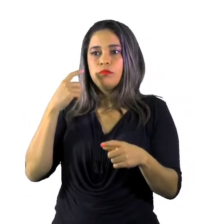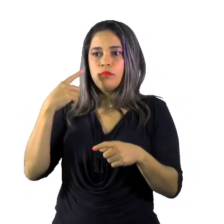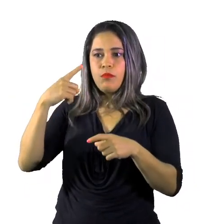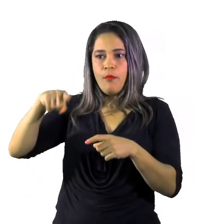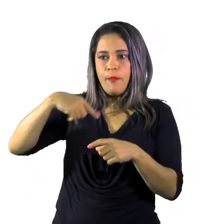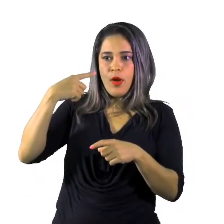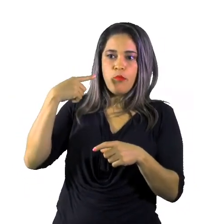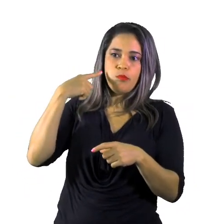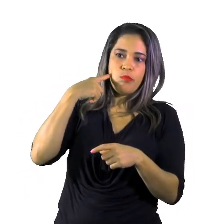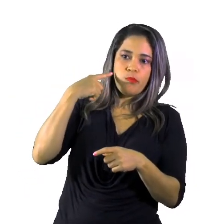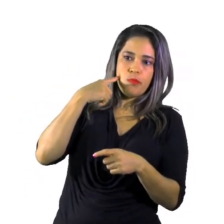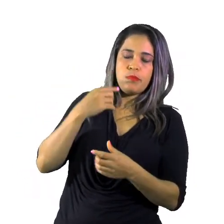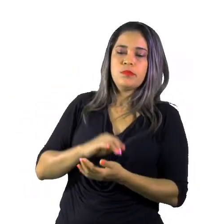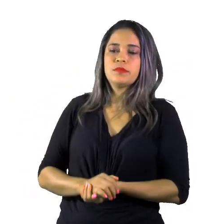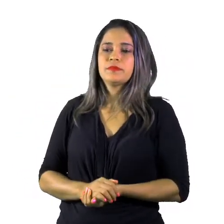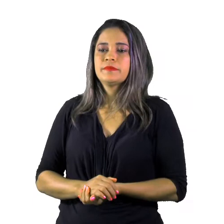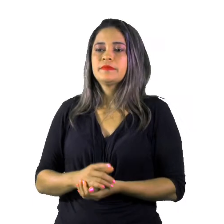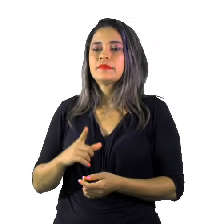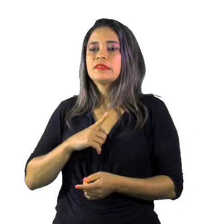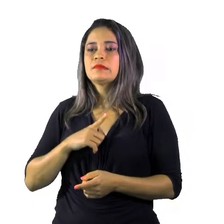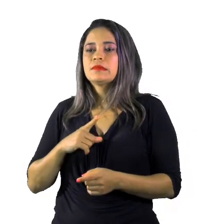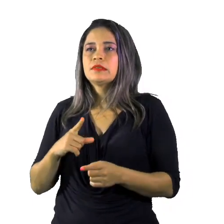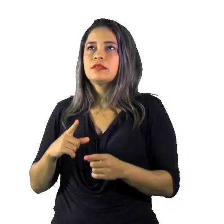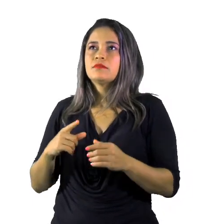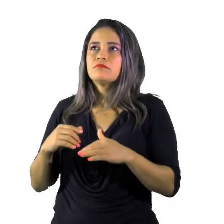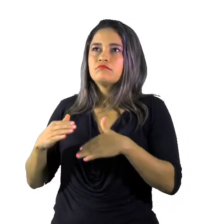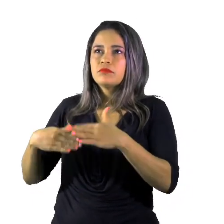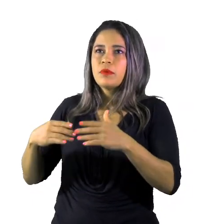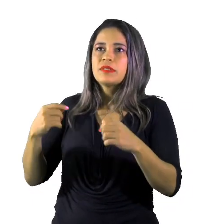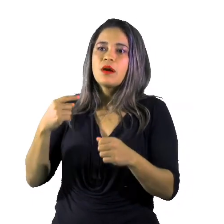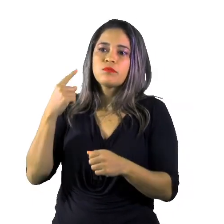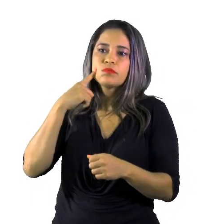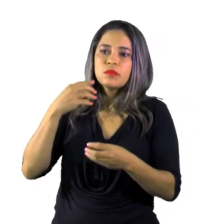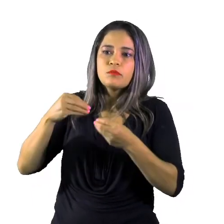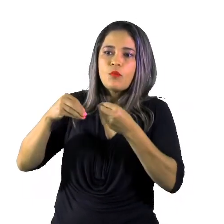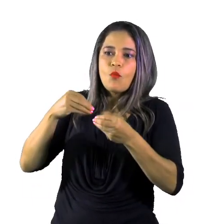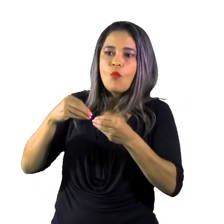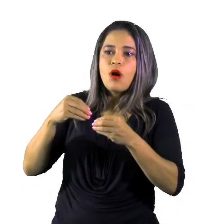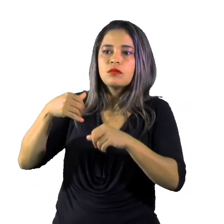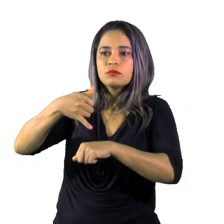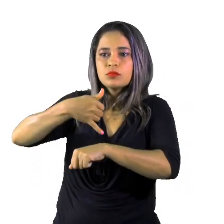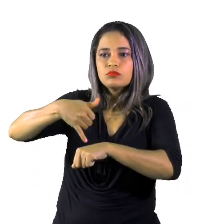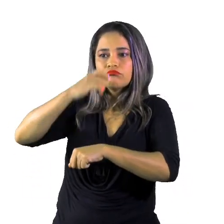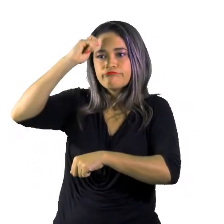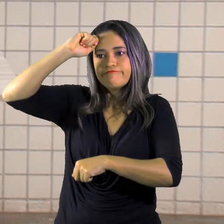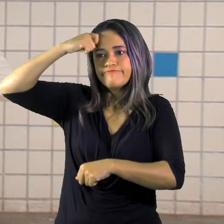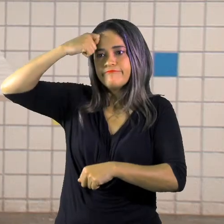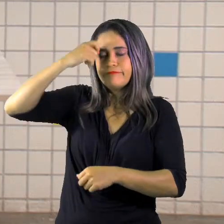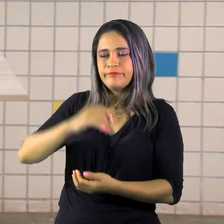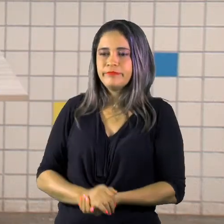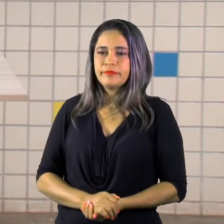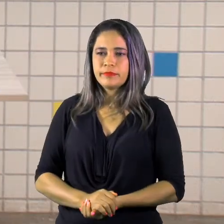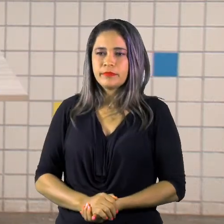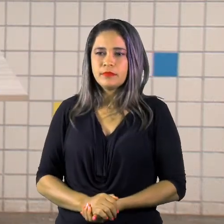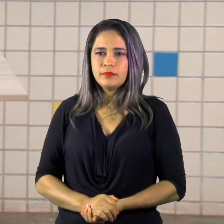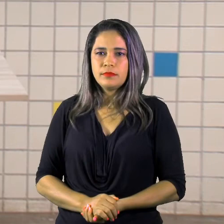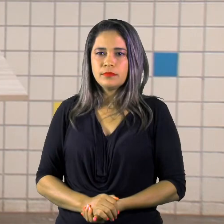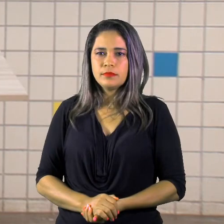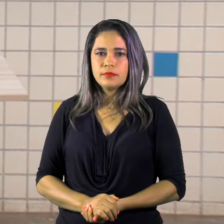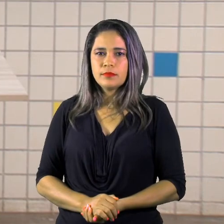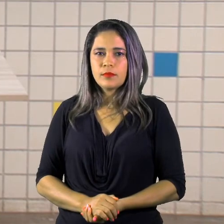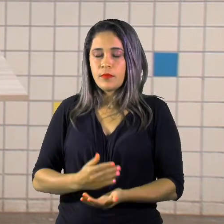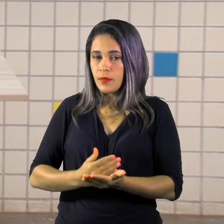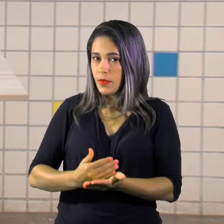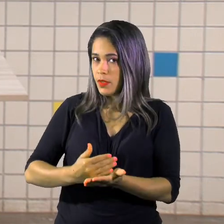a intensificação da produção a partir da borracha e do petróleo, tá? Dando continuidade